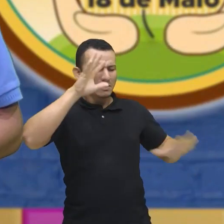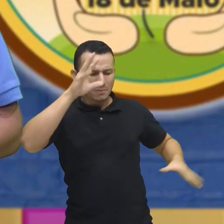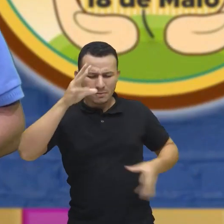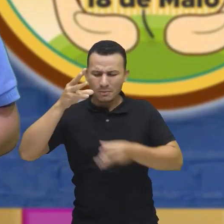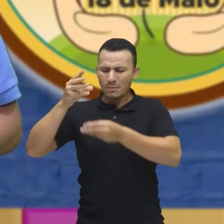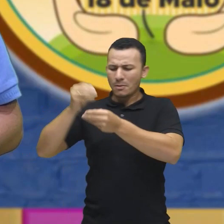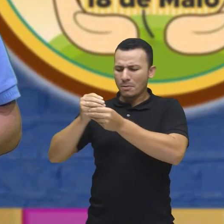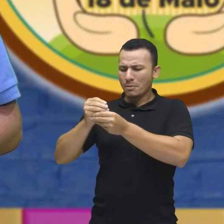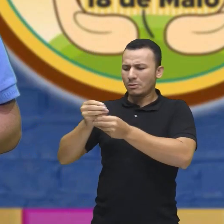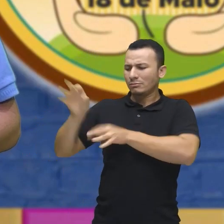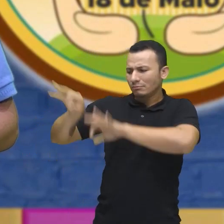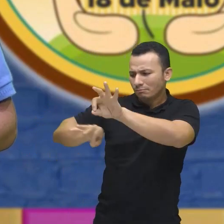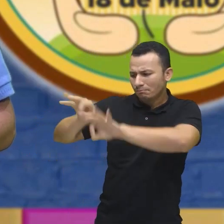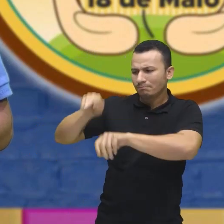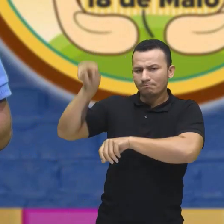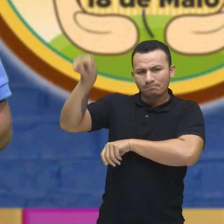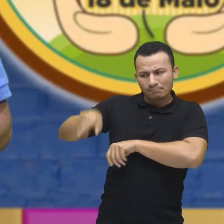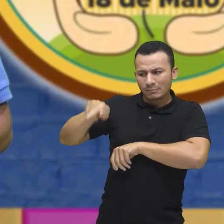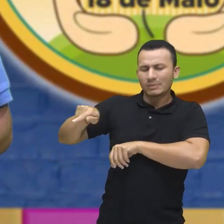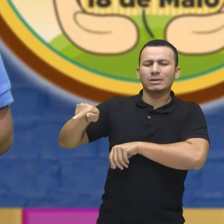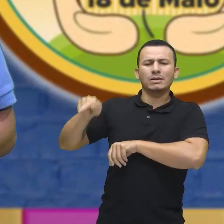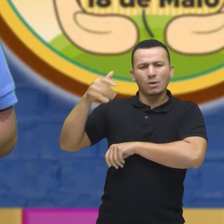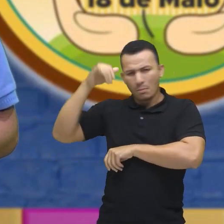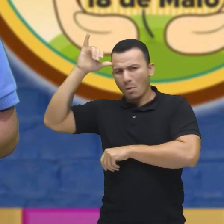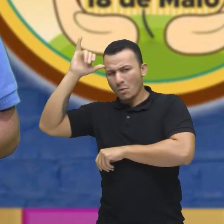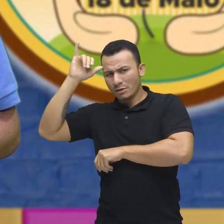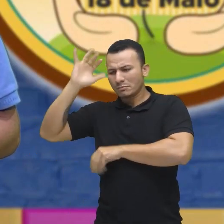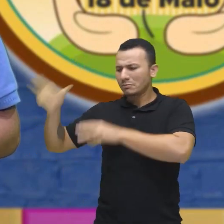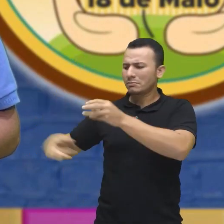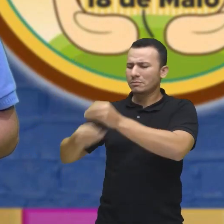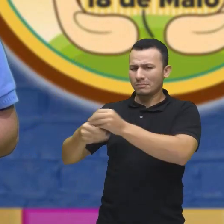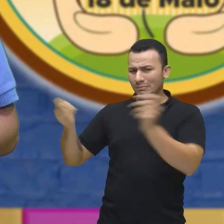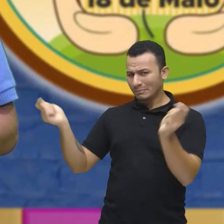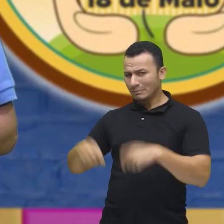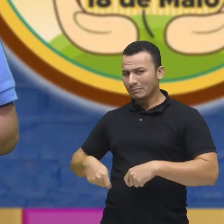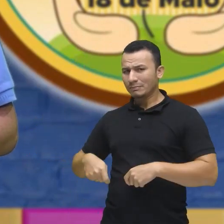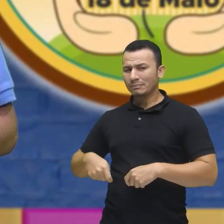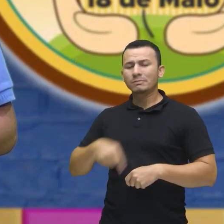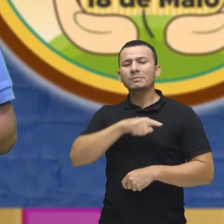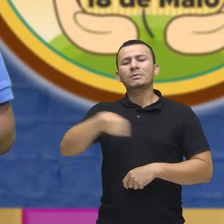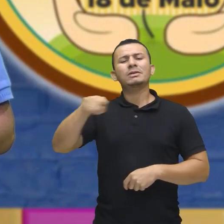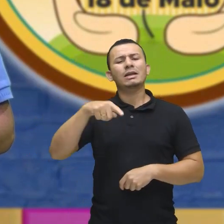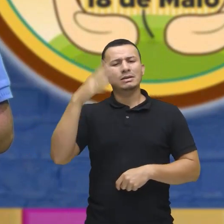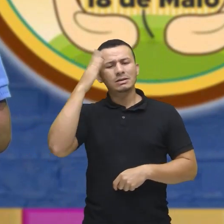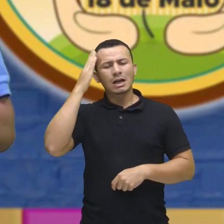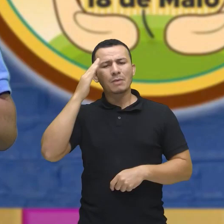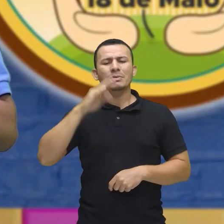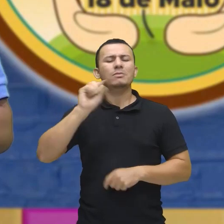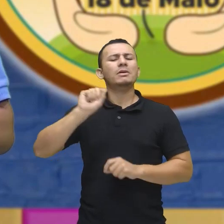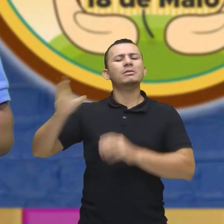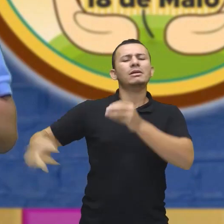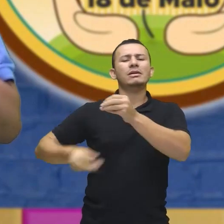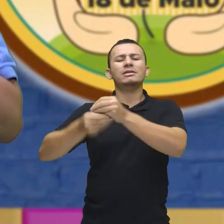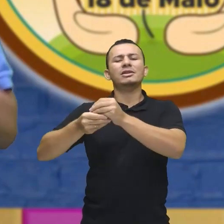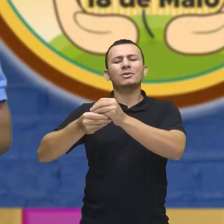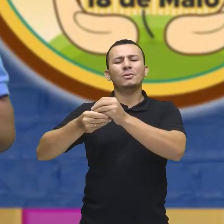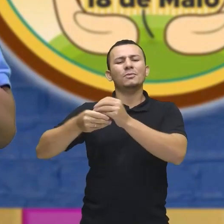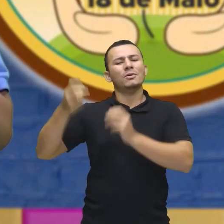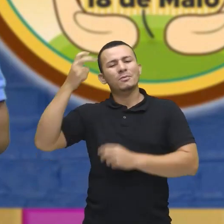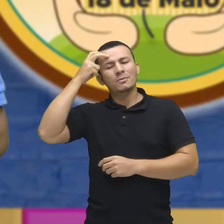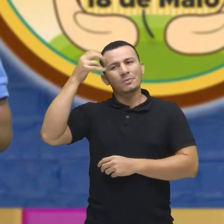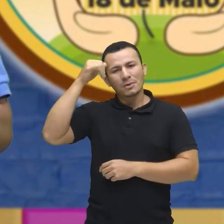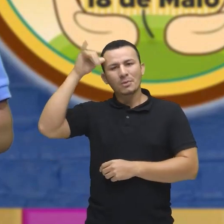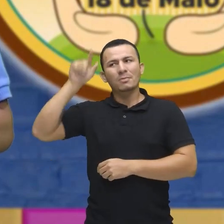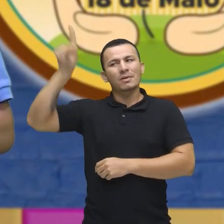no boi-bumbá. O que foi inserido no boi-bumbá? Alguém pode falar aí? O que foi inserido? O que tem